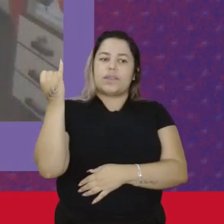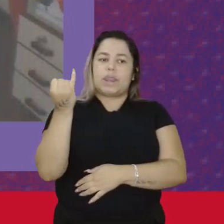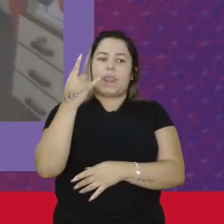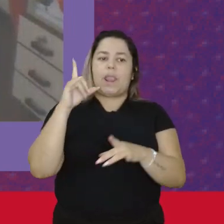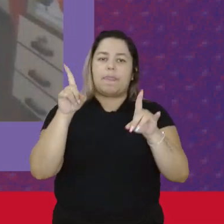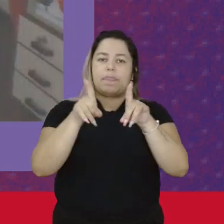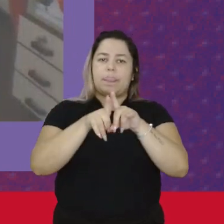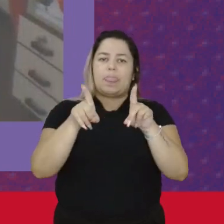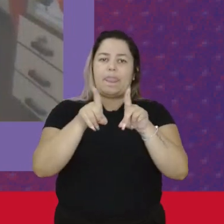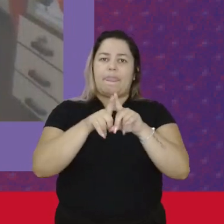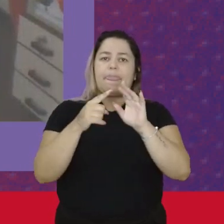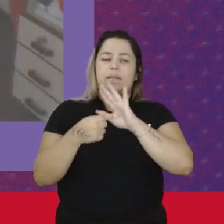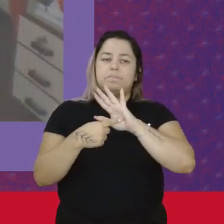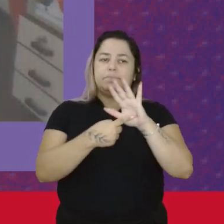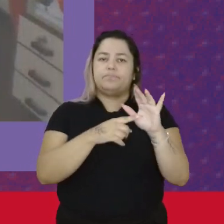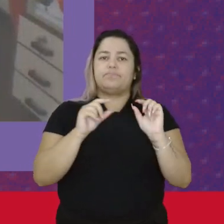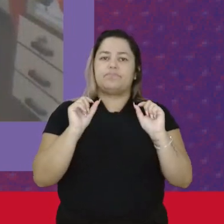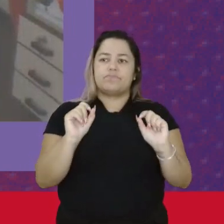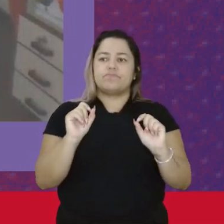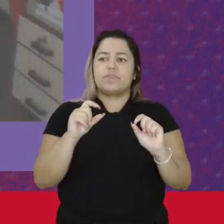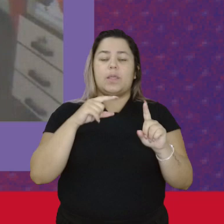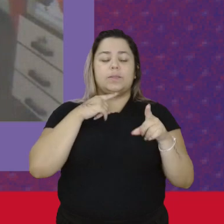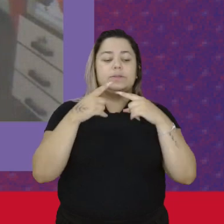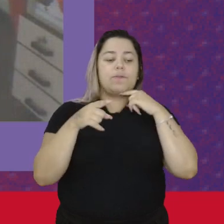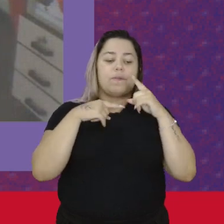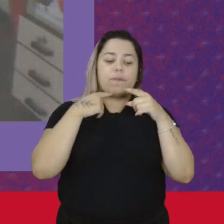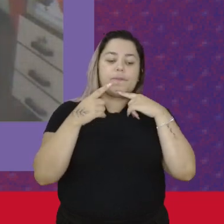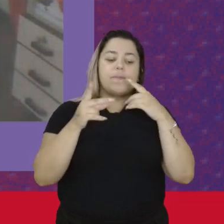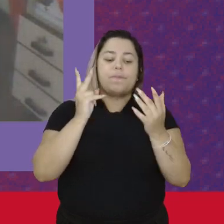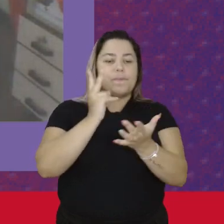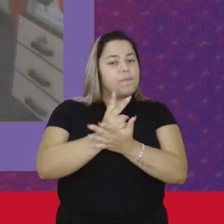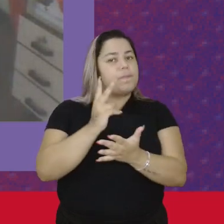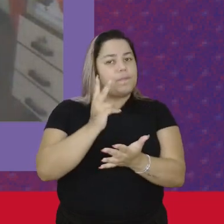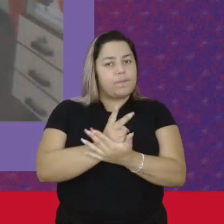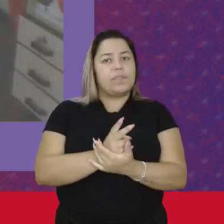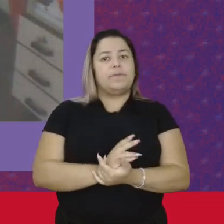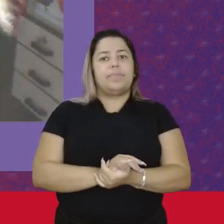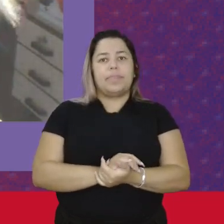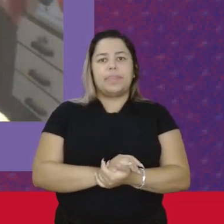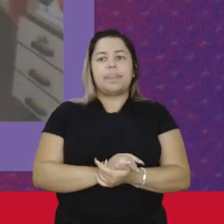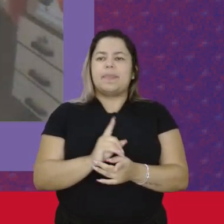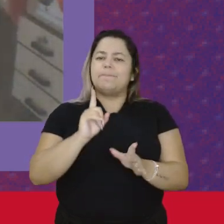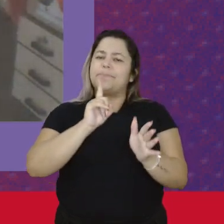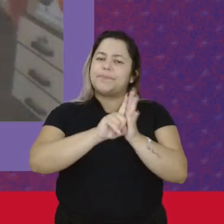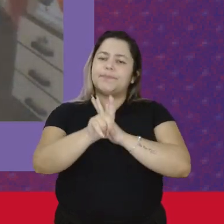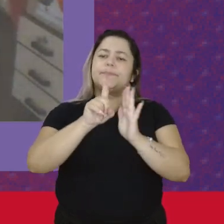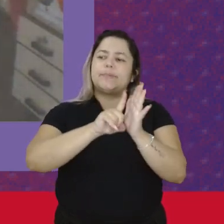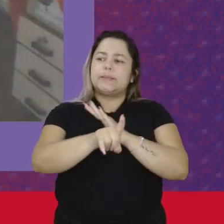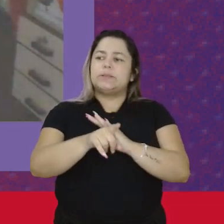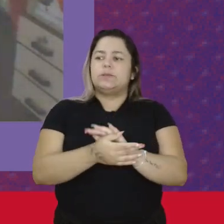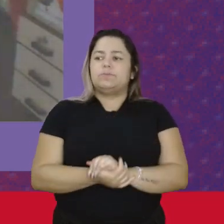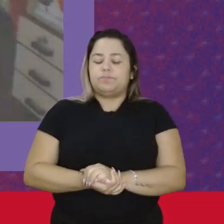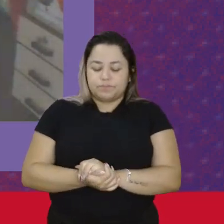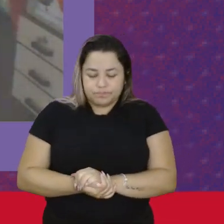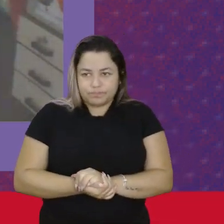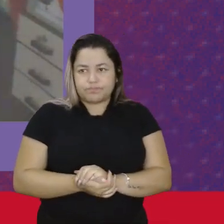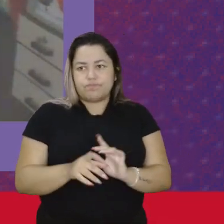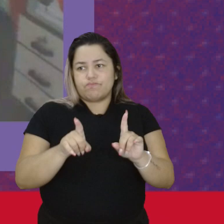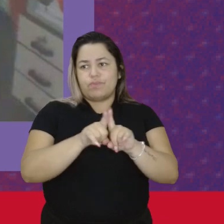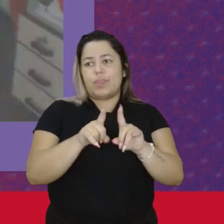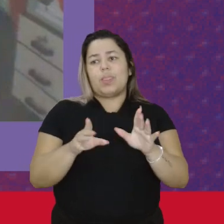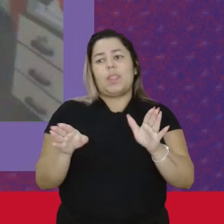trazer essas dúvidas mesmo, né, esses questionamentos para a gente poder